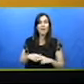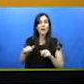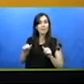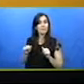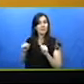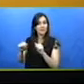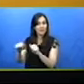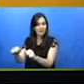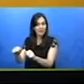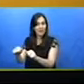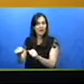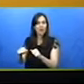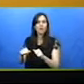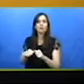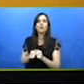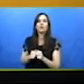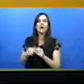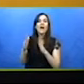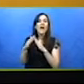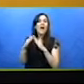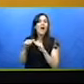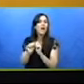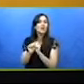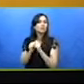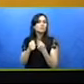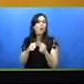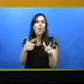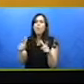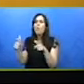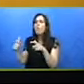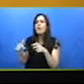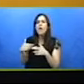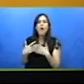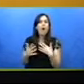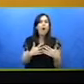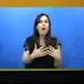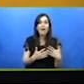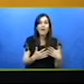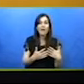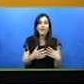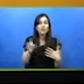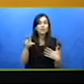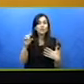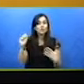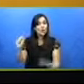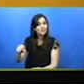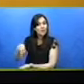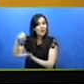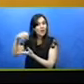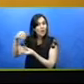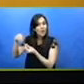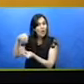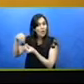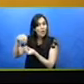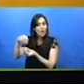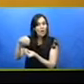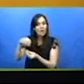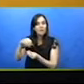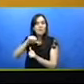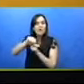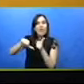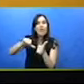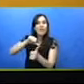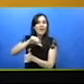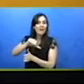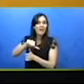mercados, padarias, seja qual for o lugar, só sacolas retornáveis pode-se utilizar. E